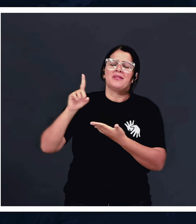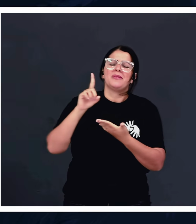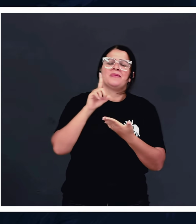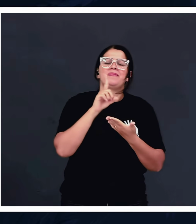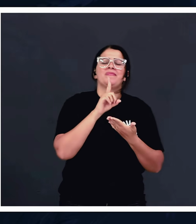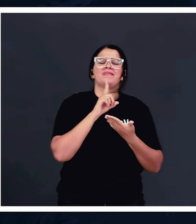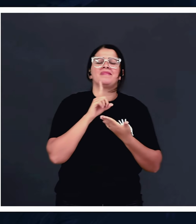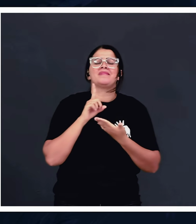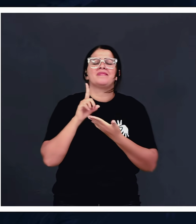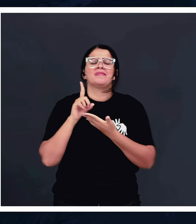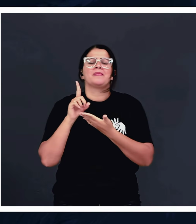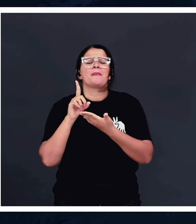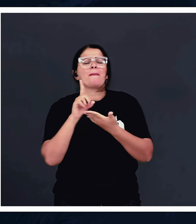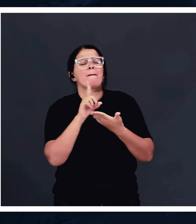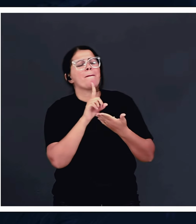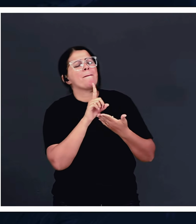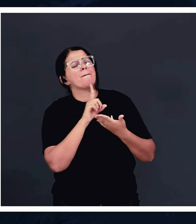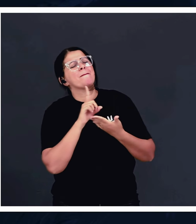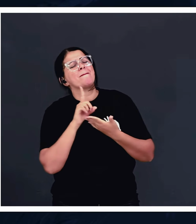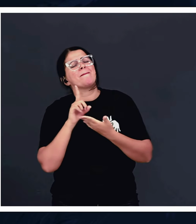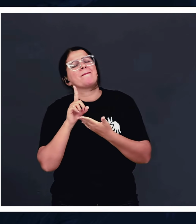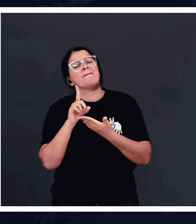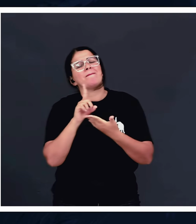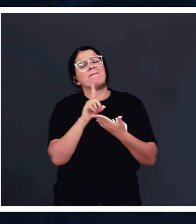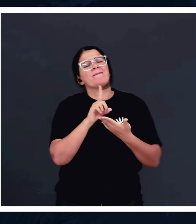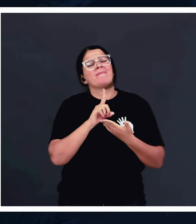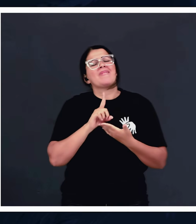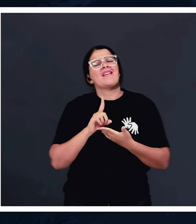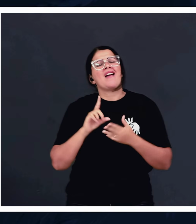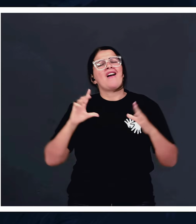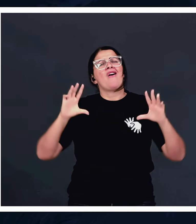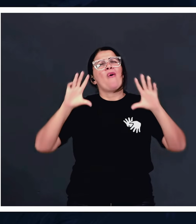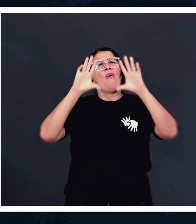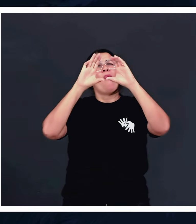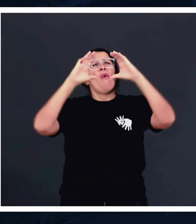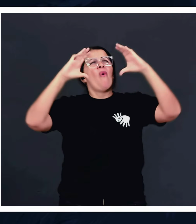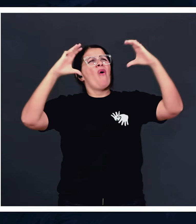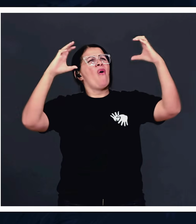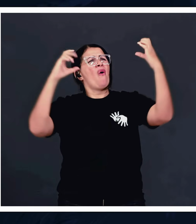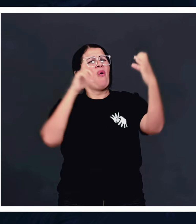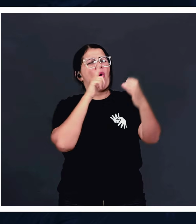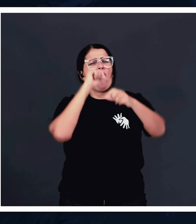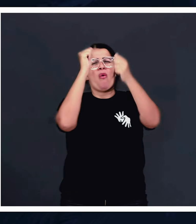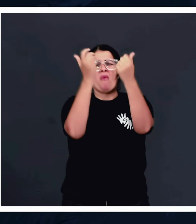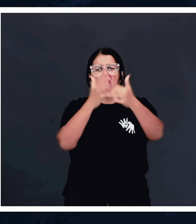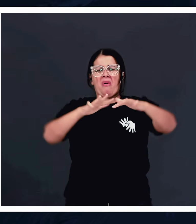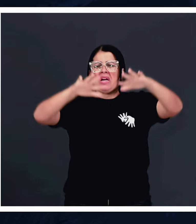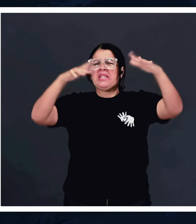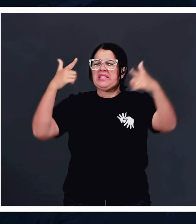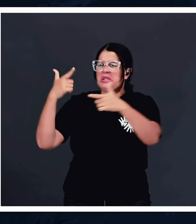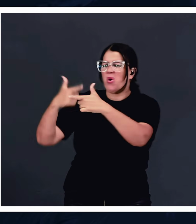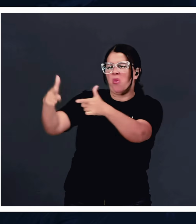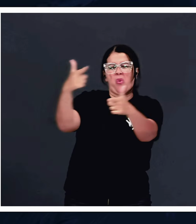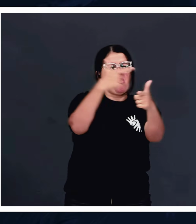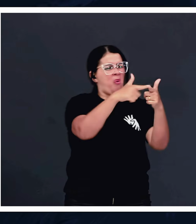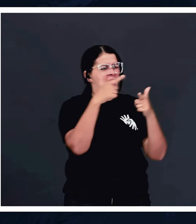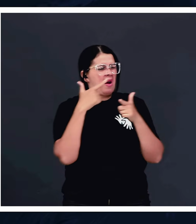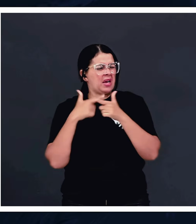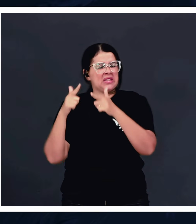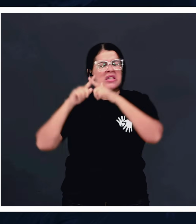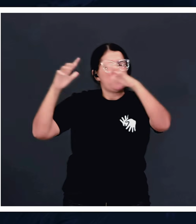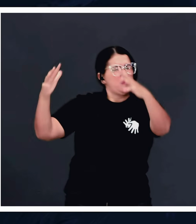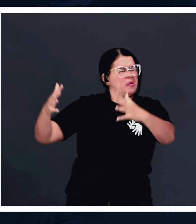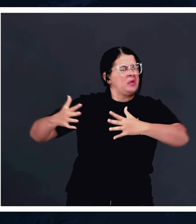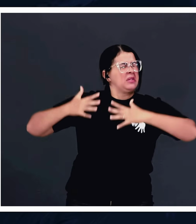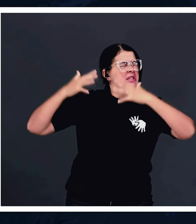queremos ser, meu Deus, nos tornar algo que agrade ao Senhor, algo que seja, meu Deus, adorável a